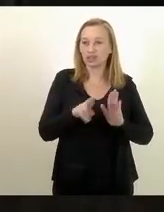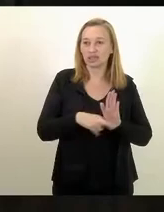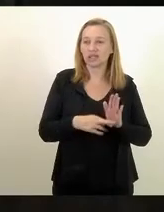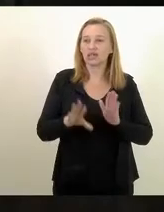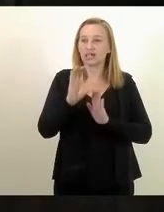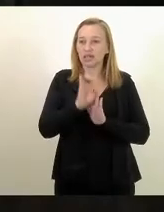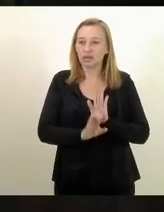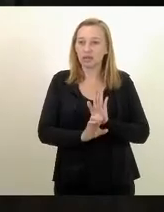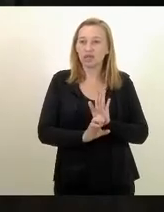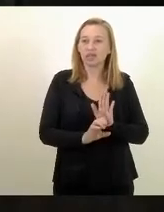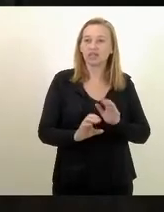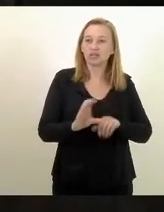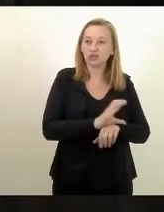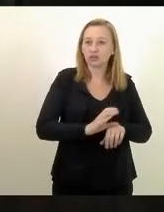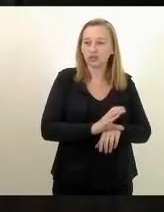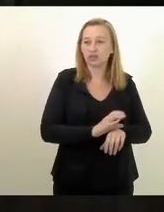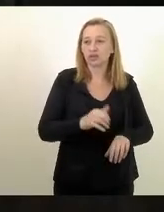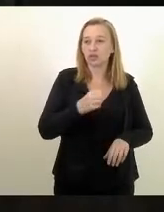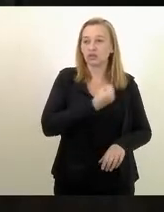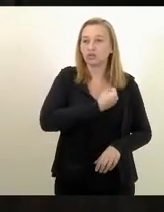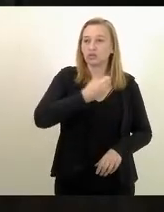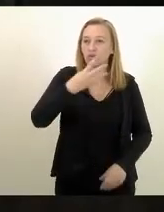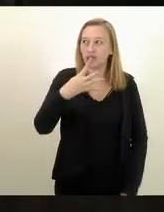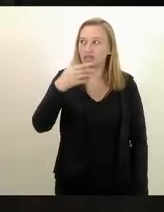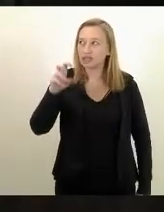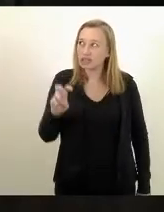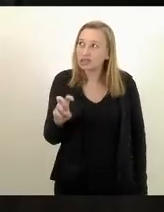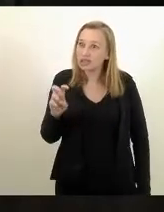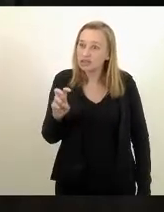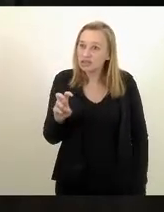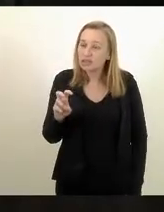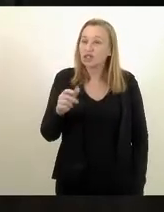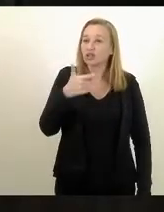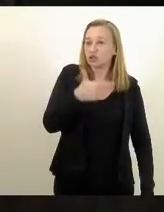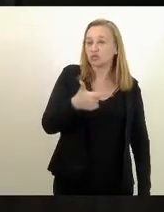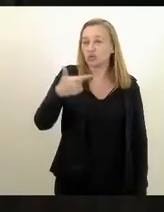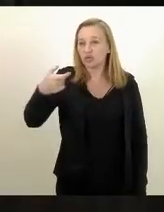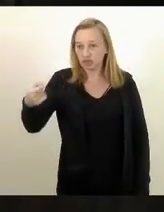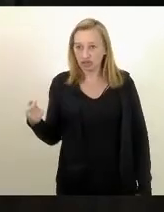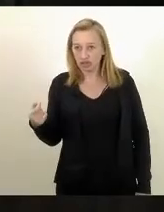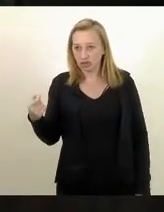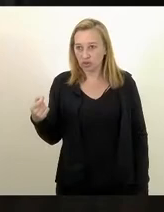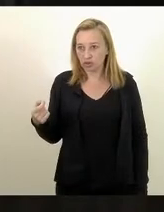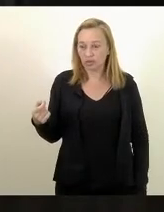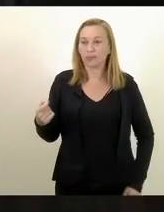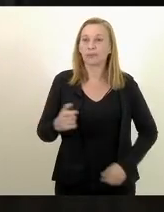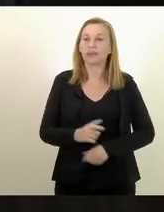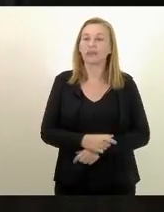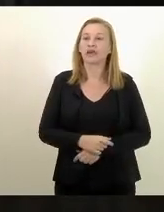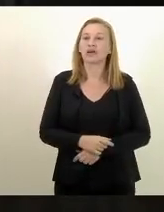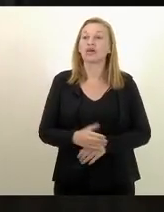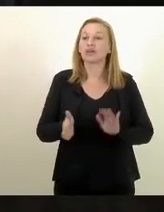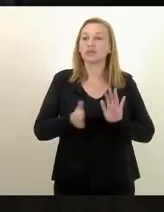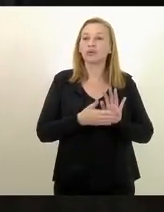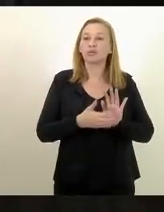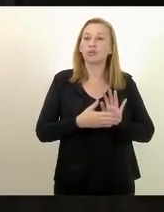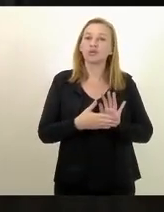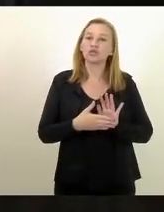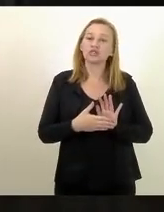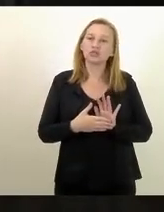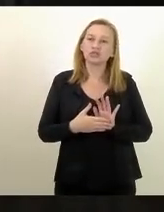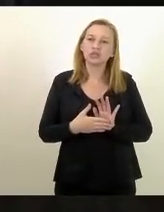constituição número número 45 de 2020 o a presente proposta